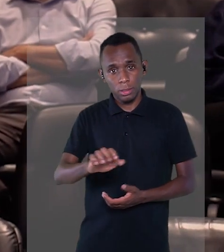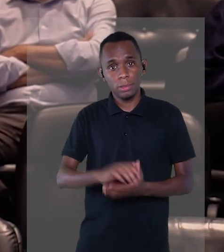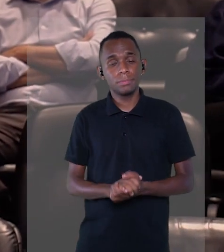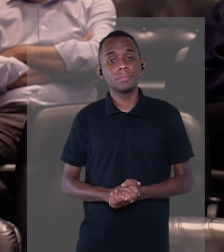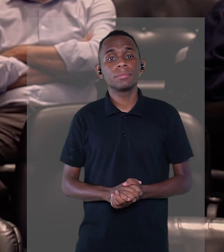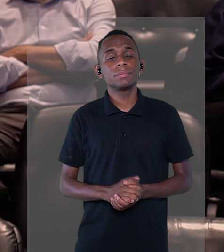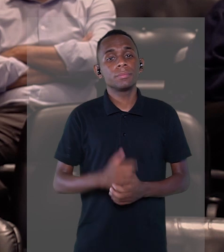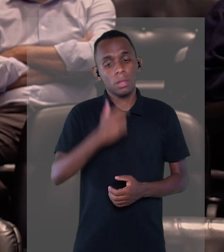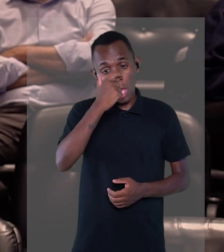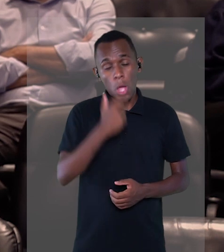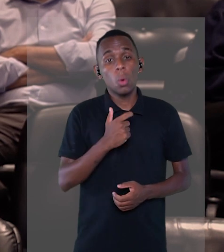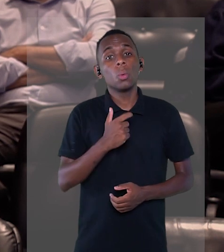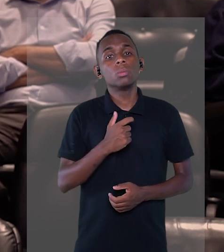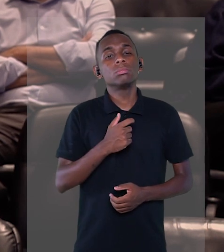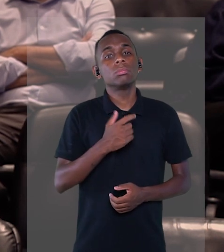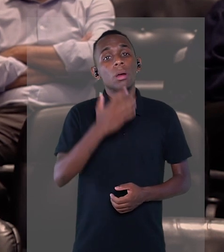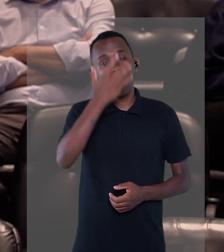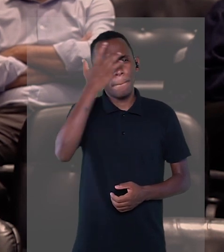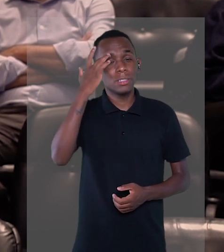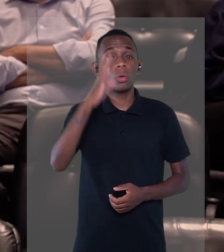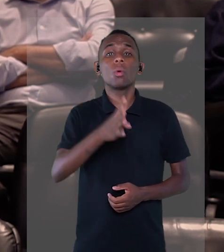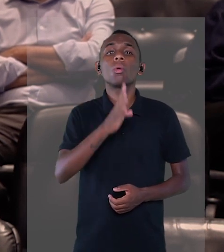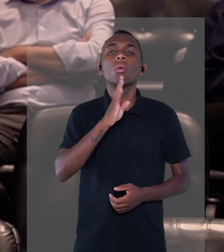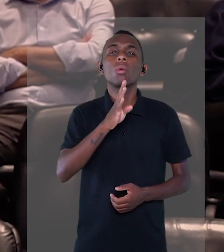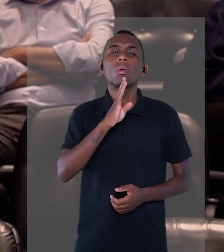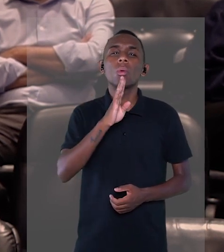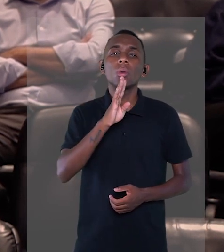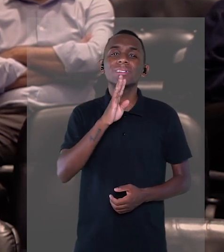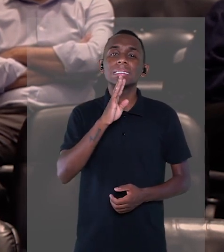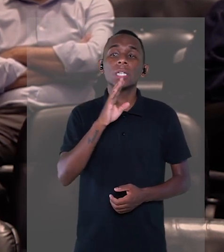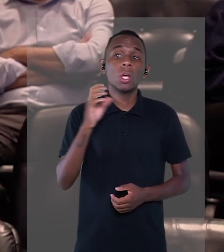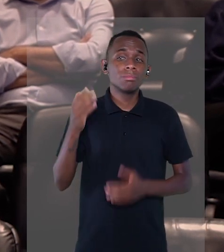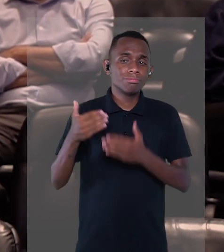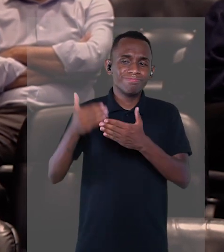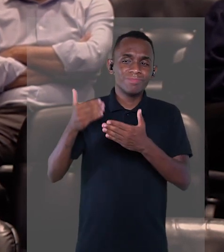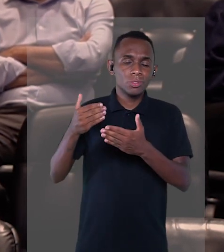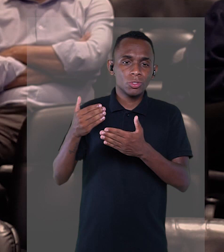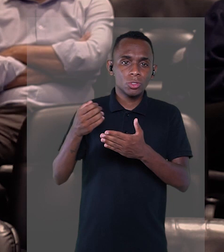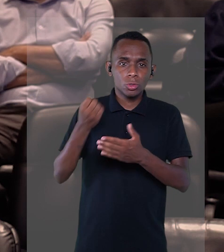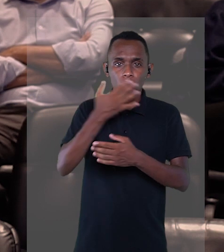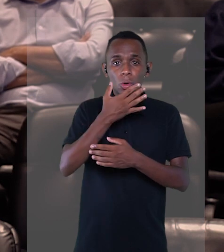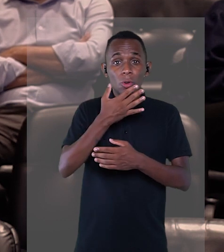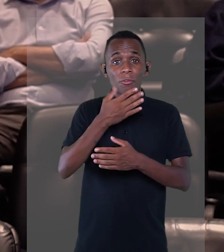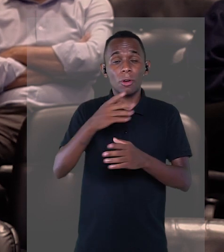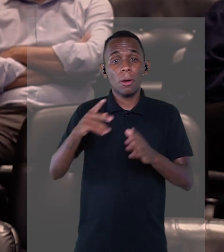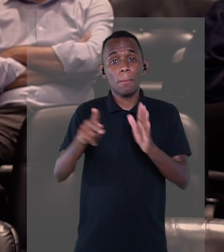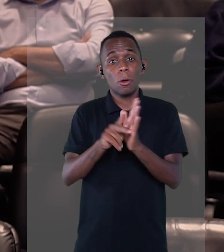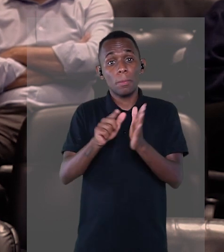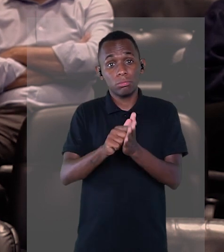Eu sou uma pessoa que te conheceu há muito pouco tempo. Eu te conhecia da